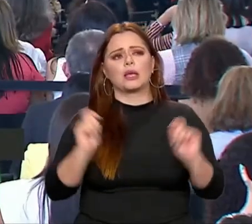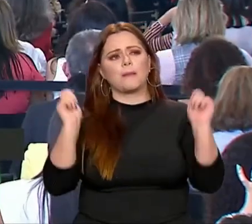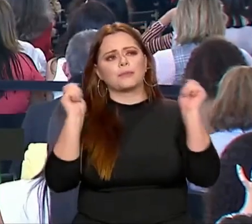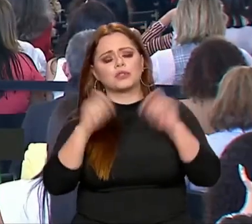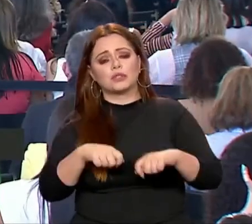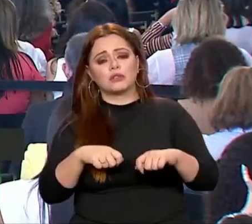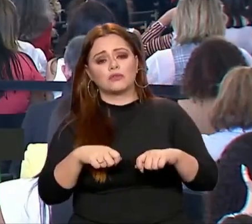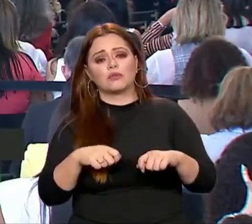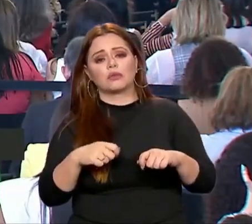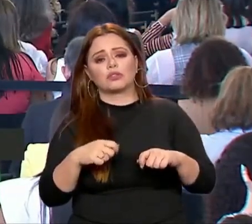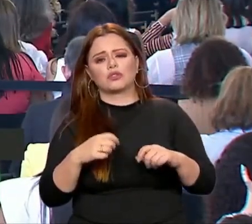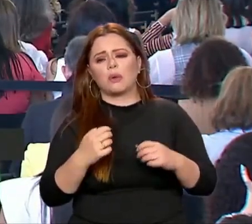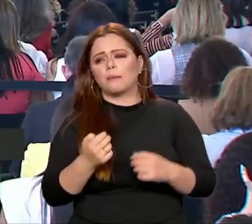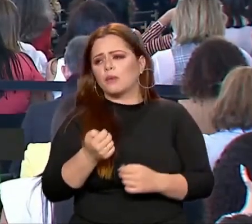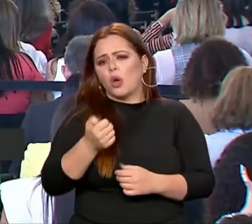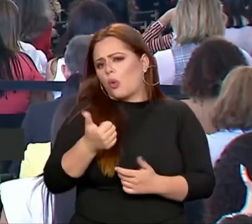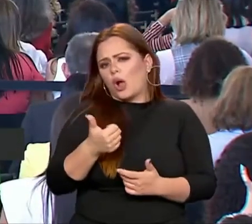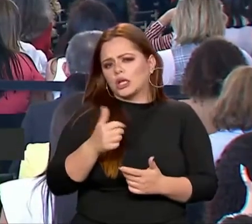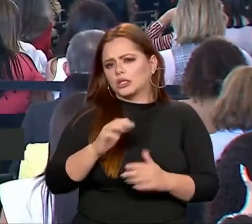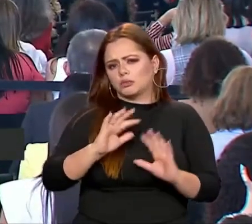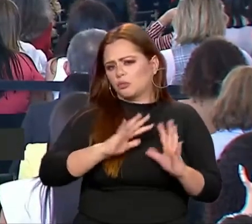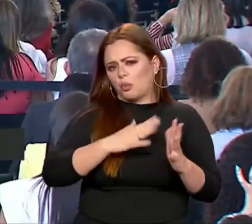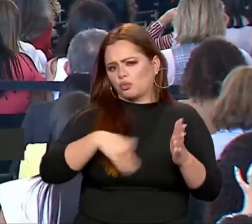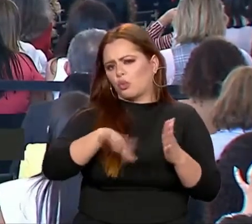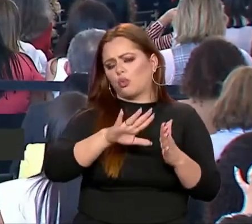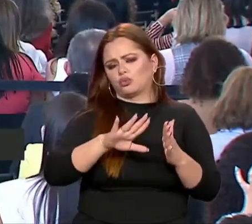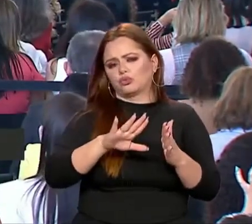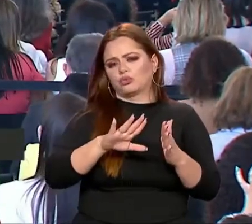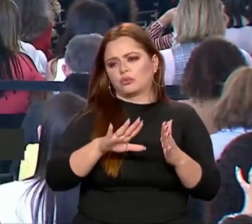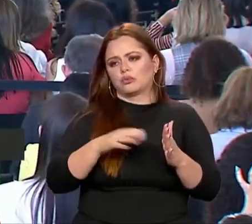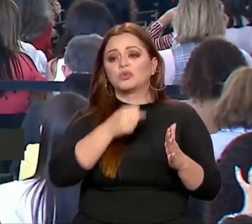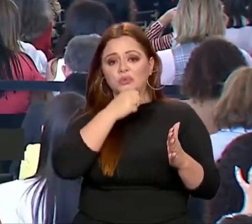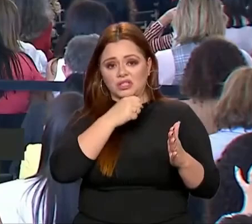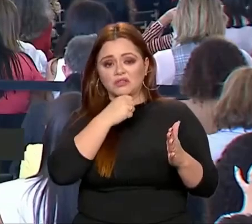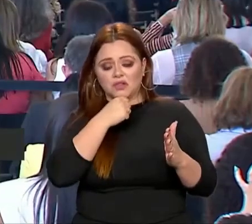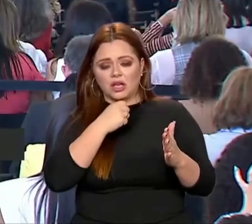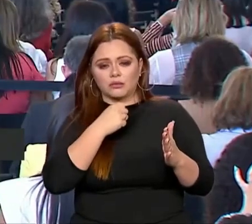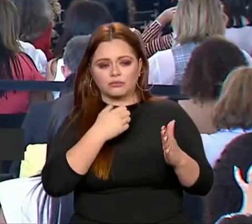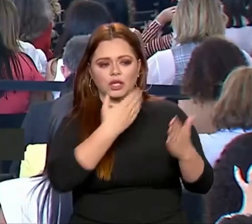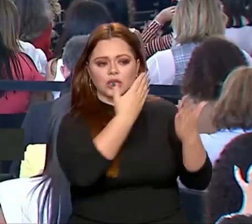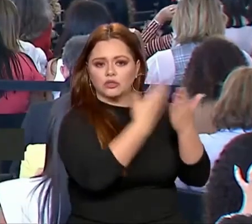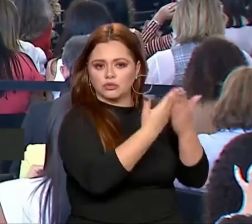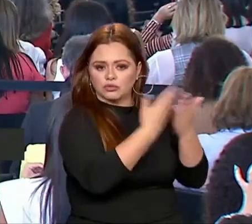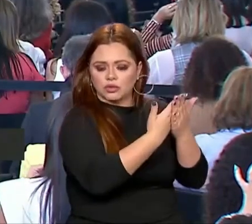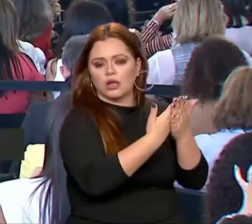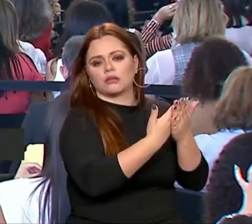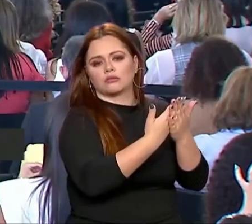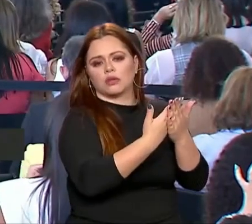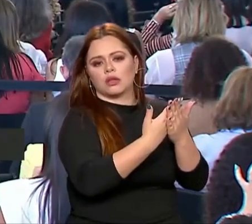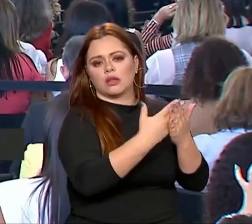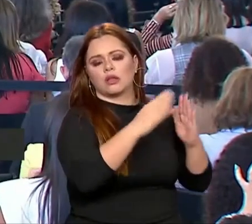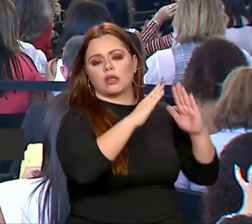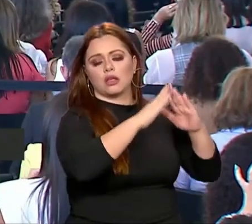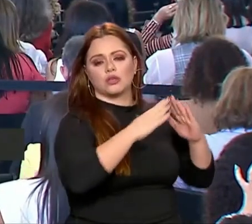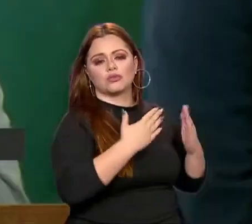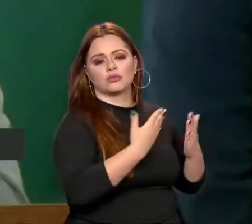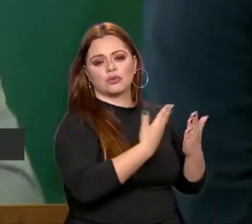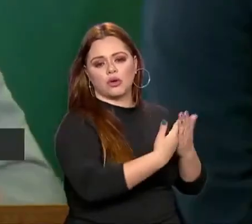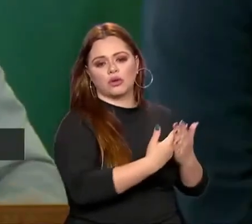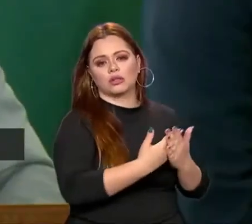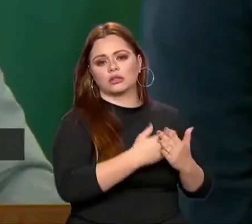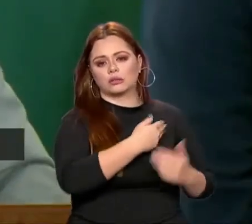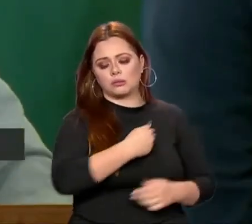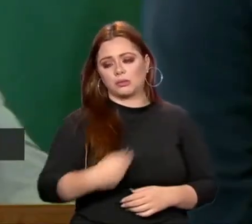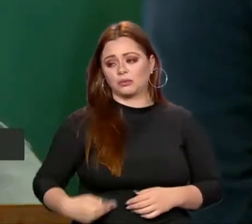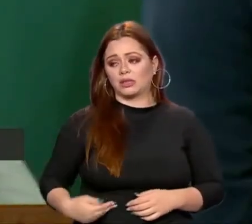quase todos os governadores pelo menos mais velhos estudaram em escola pública se a gente